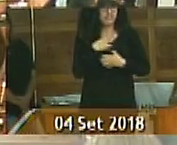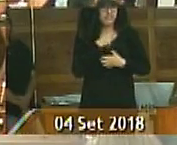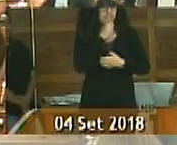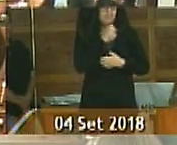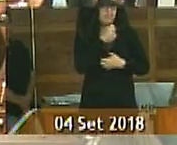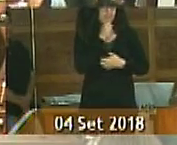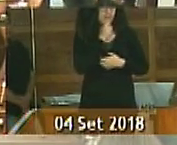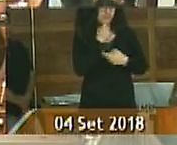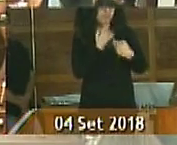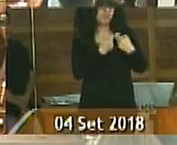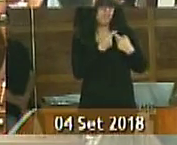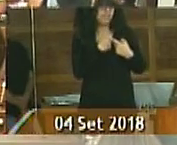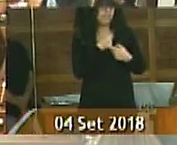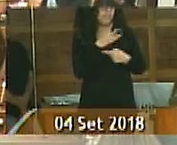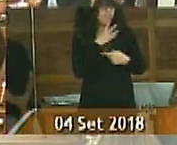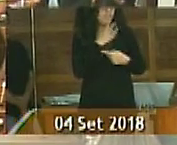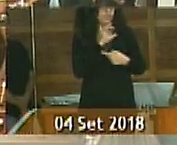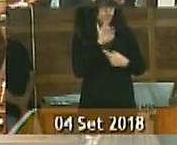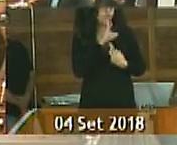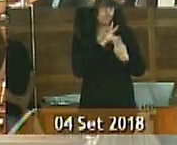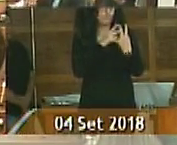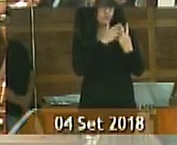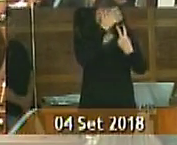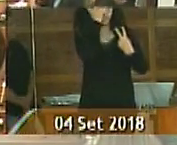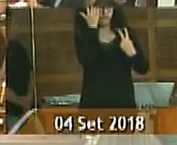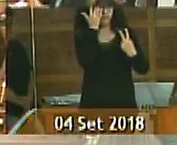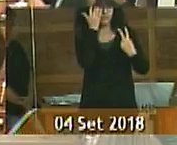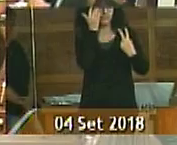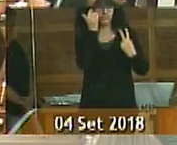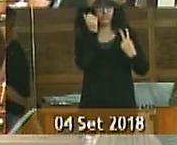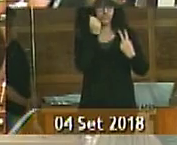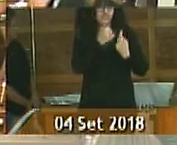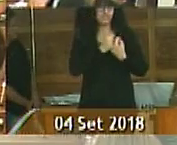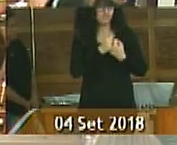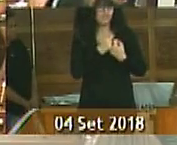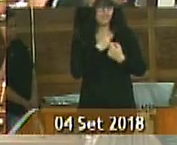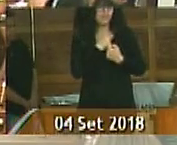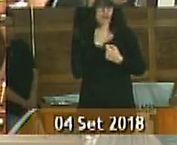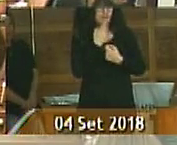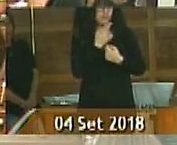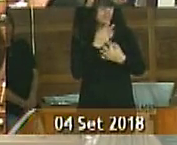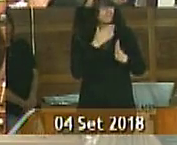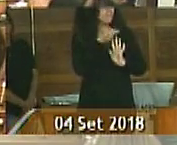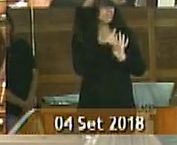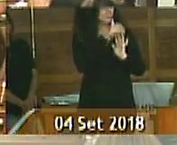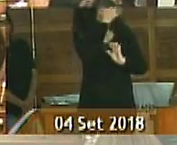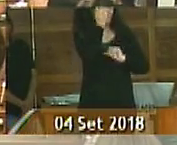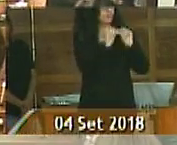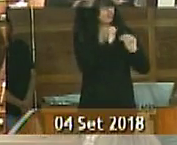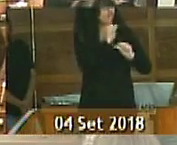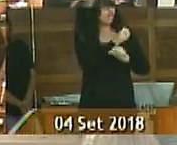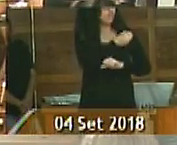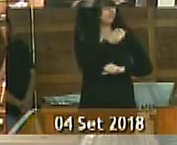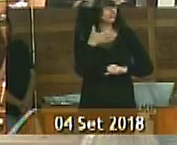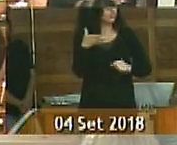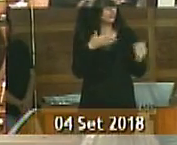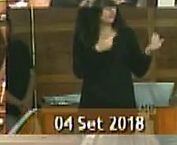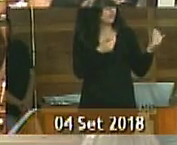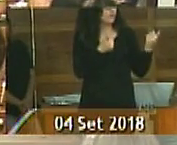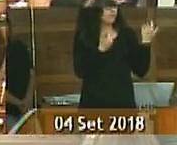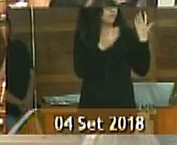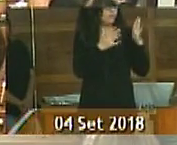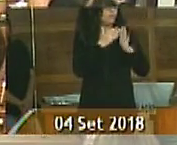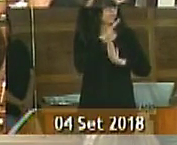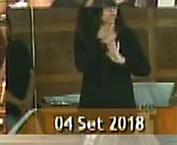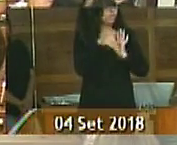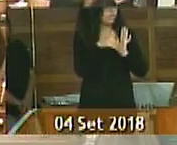velha, porque eu só conhecia duas pessoas. Aí eu falei, pô, todo mundo novinho. Mas é isso aí. Parabéns a